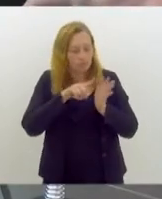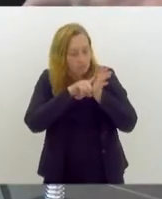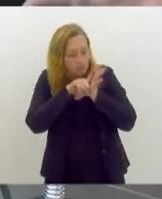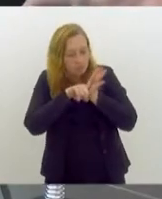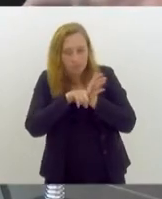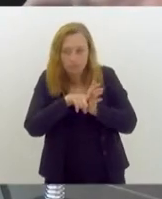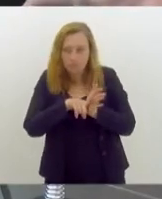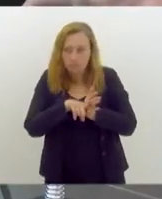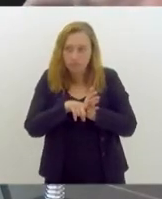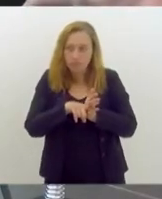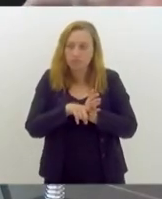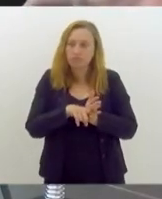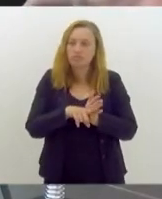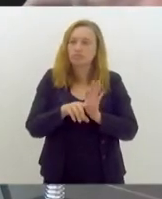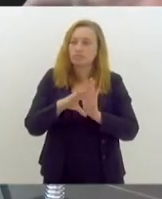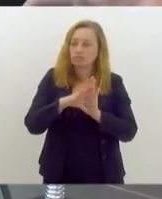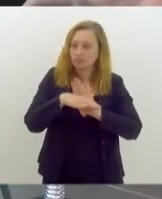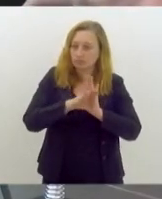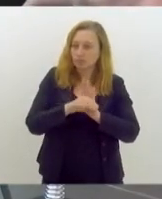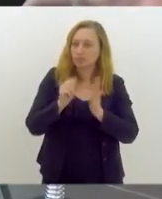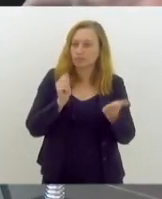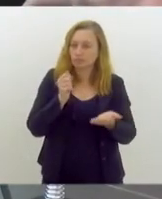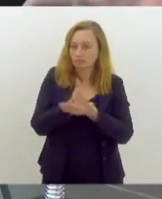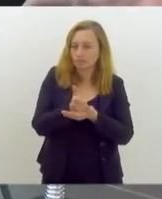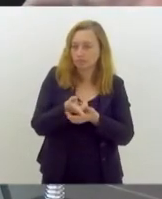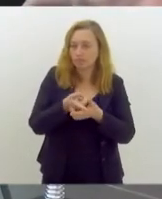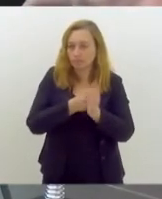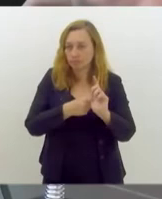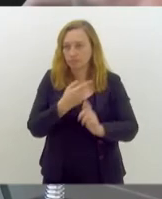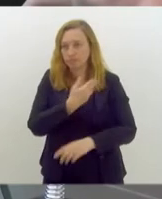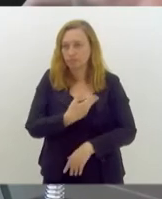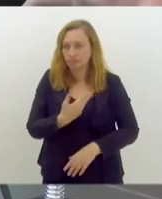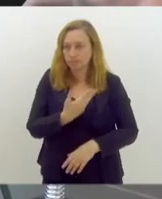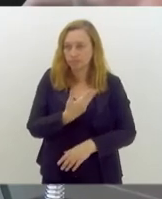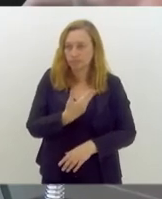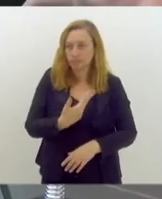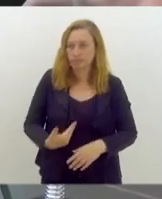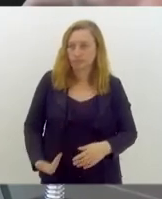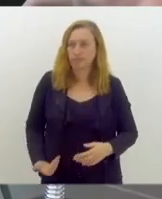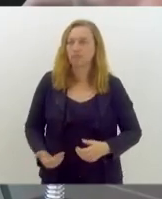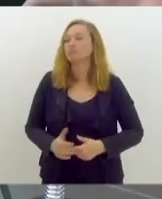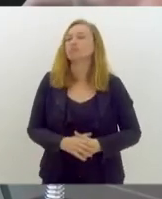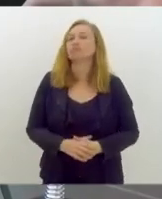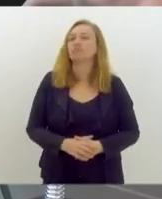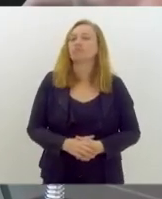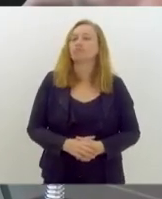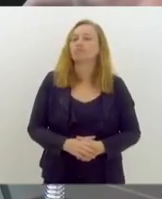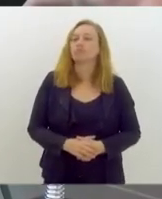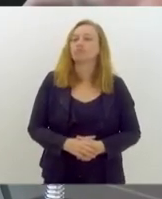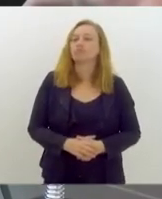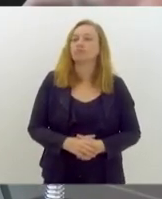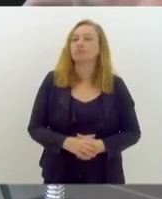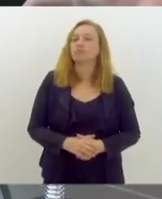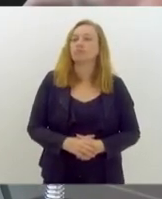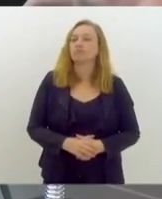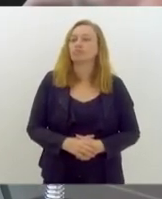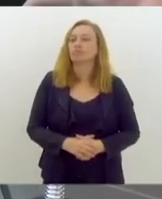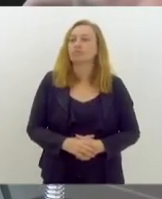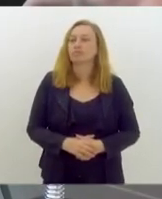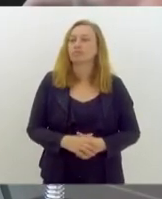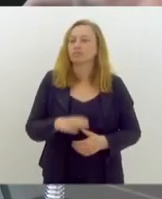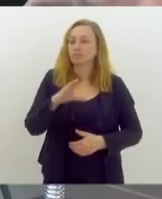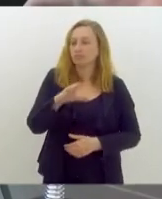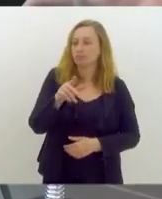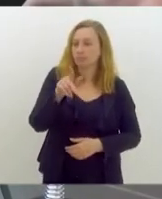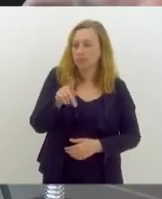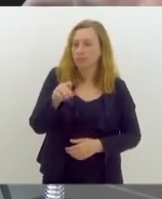o conceito de pagamento da dívida reajustando pelo IPCA e não pelos